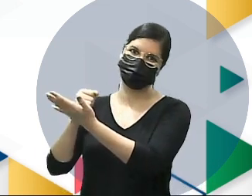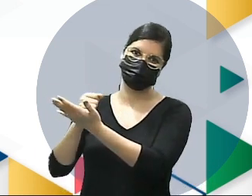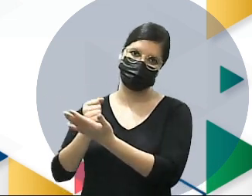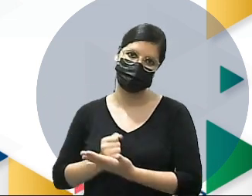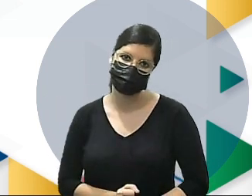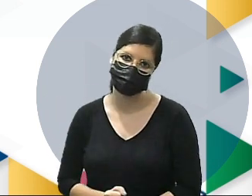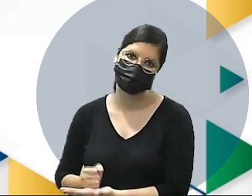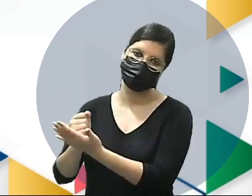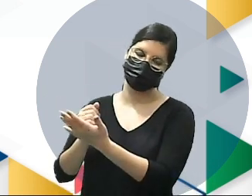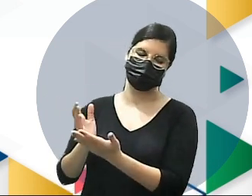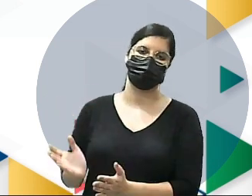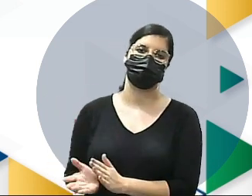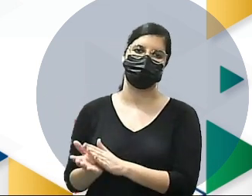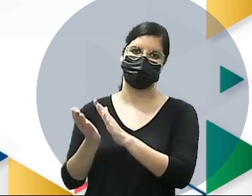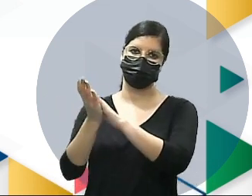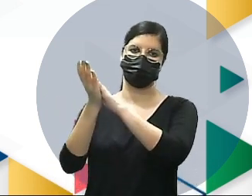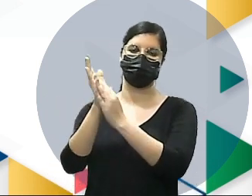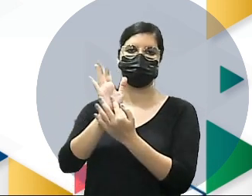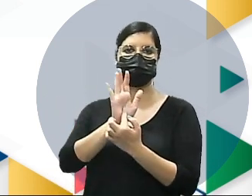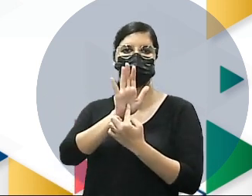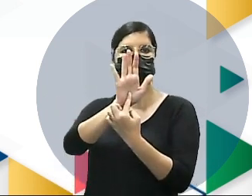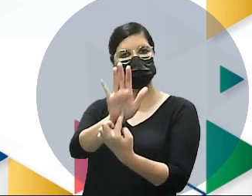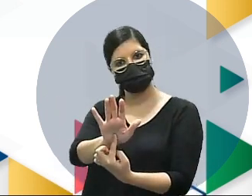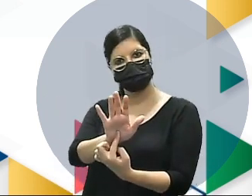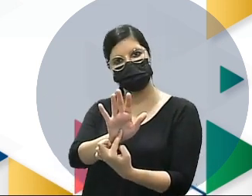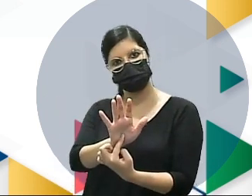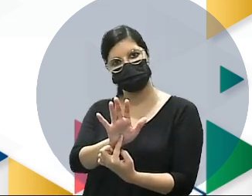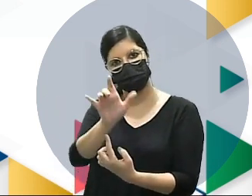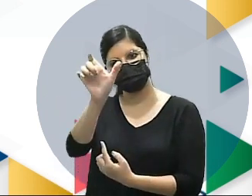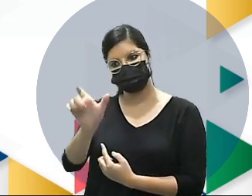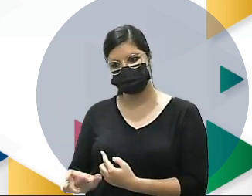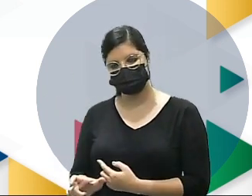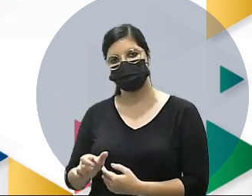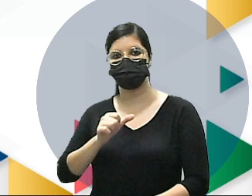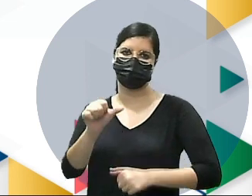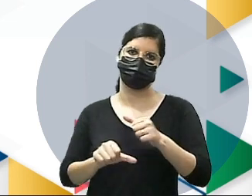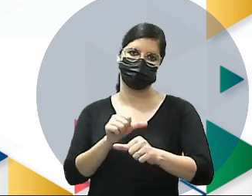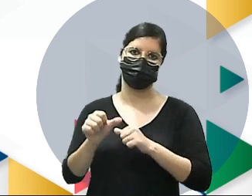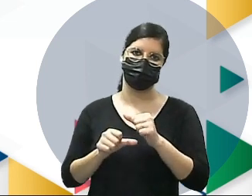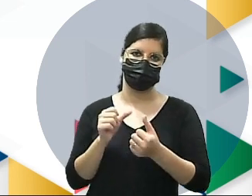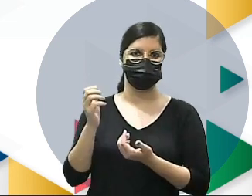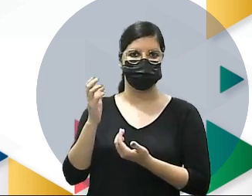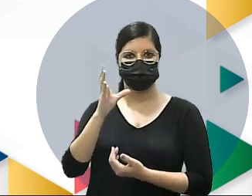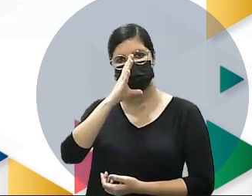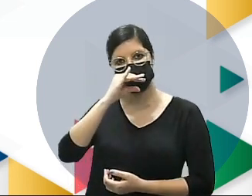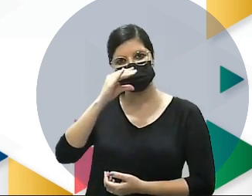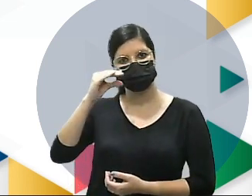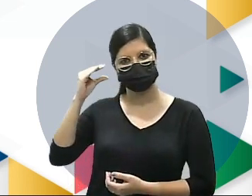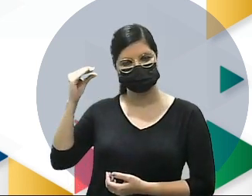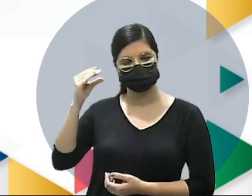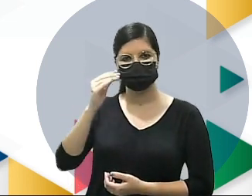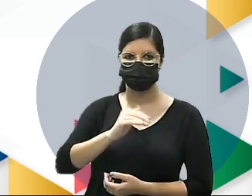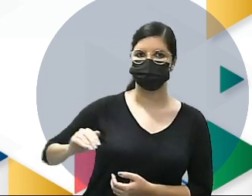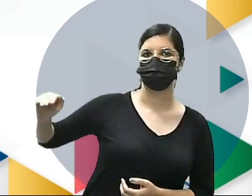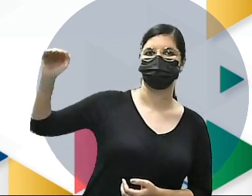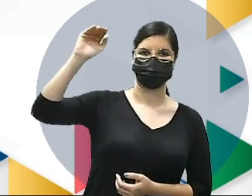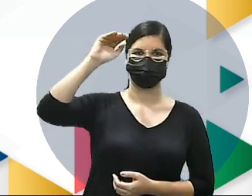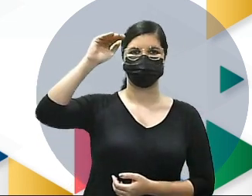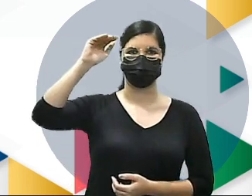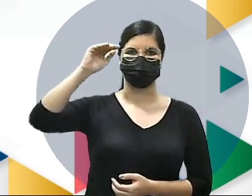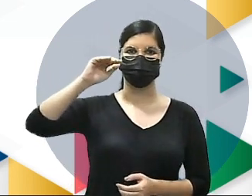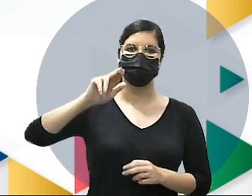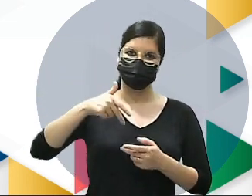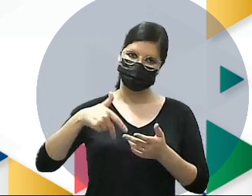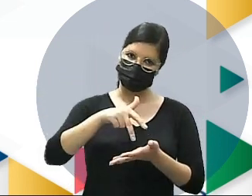ou para mostrar né que aquela aquela gurizada ali tava saindo da fase de adolescente para fazer viaduto então